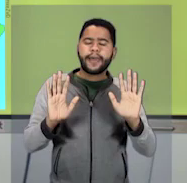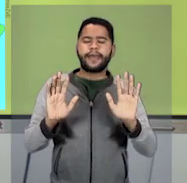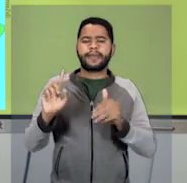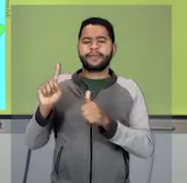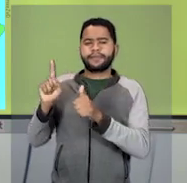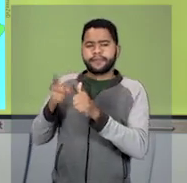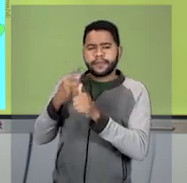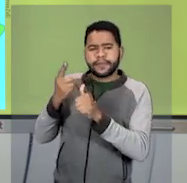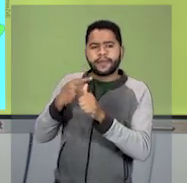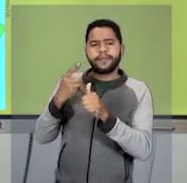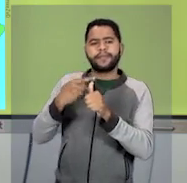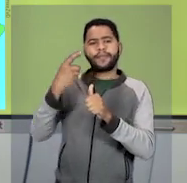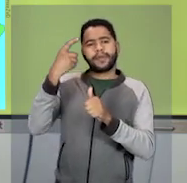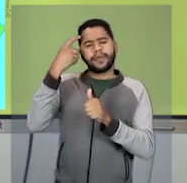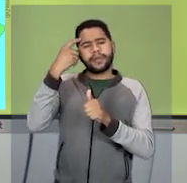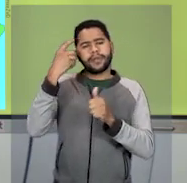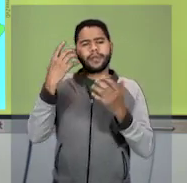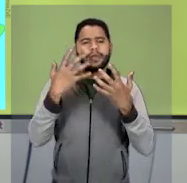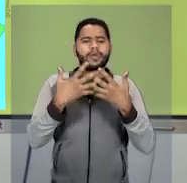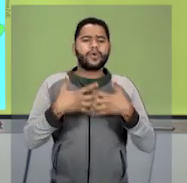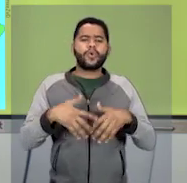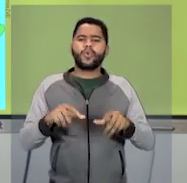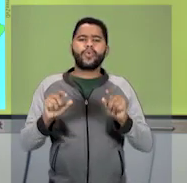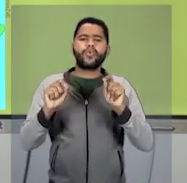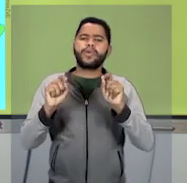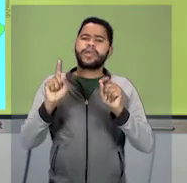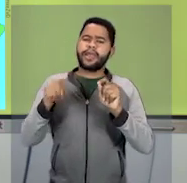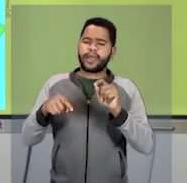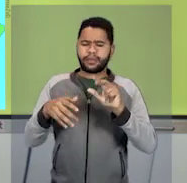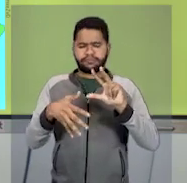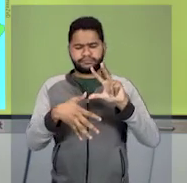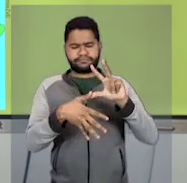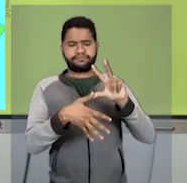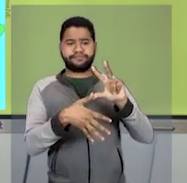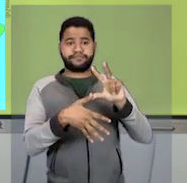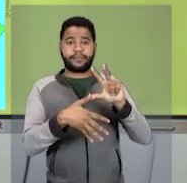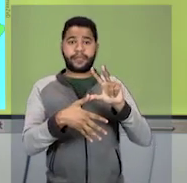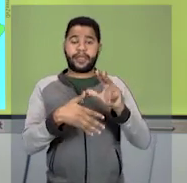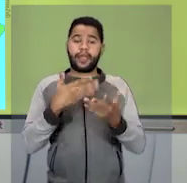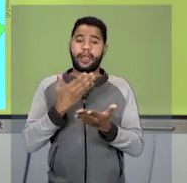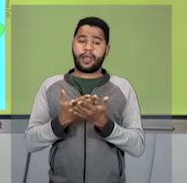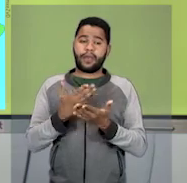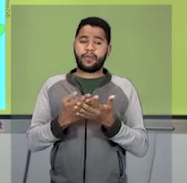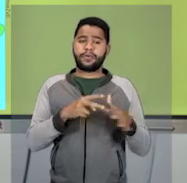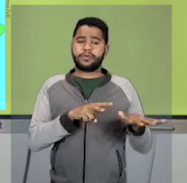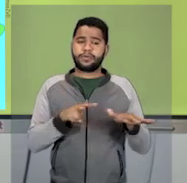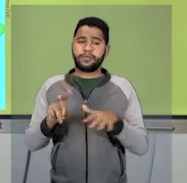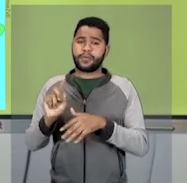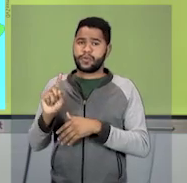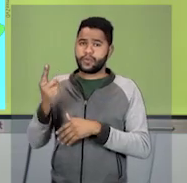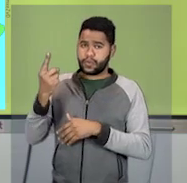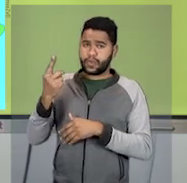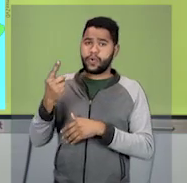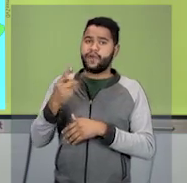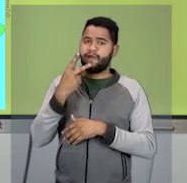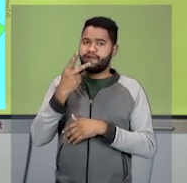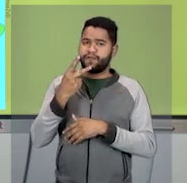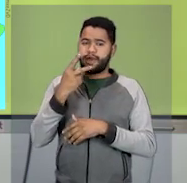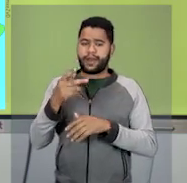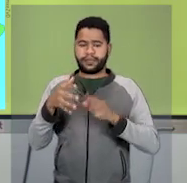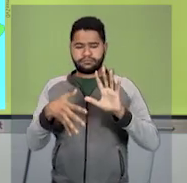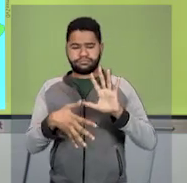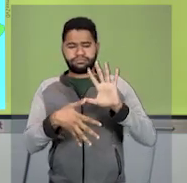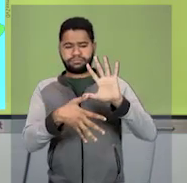vamos relembrar o que seria essa América Latina, né? Na aula da semana 1, nós falamos do continente americano e as